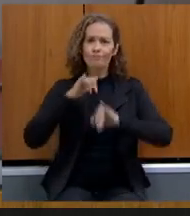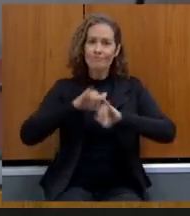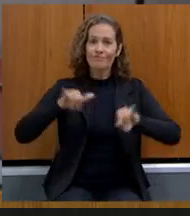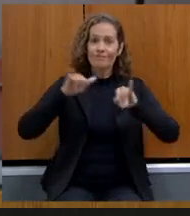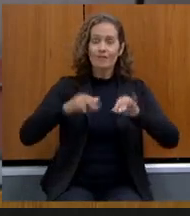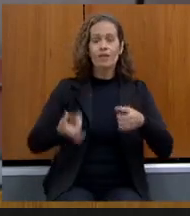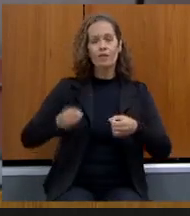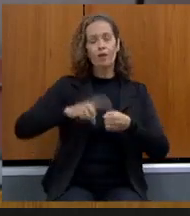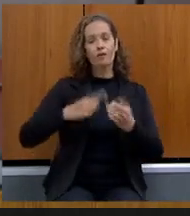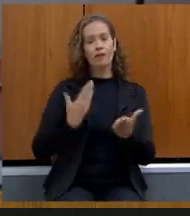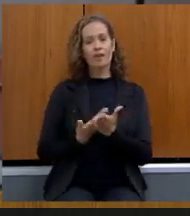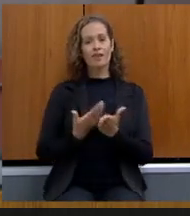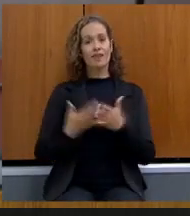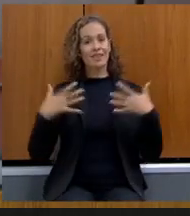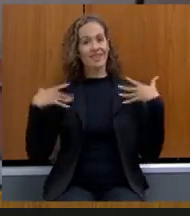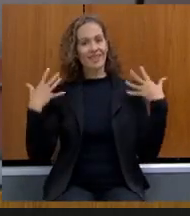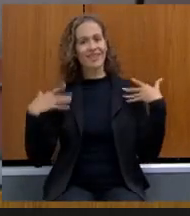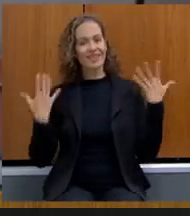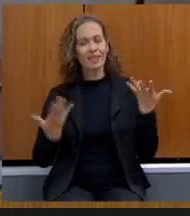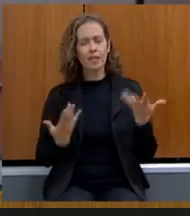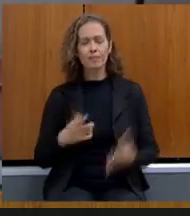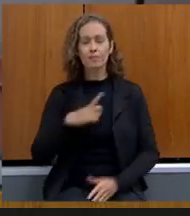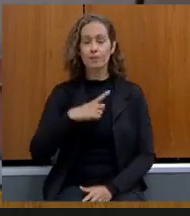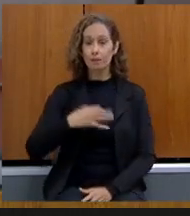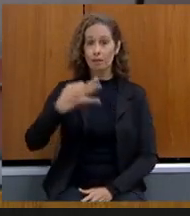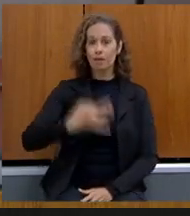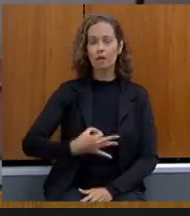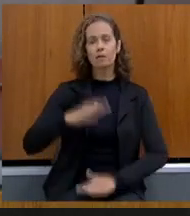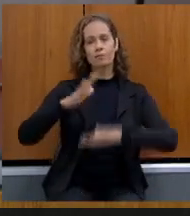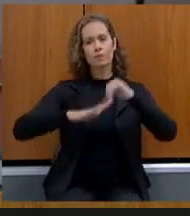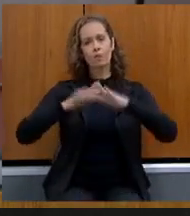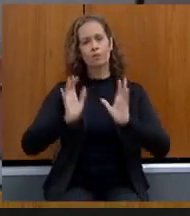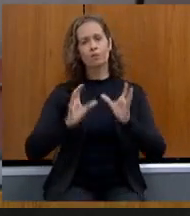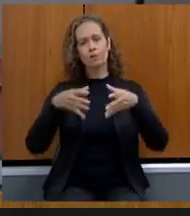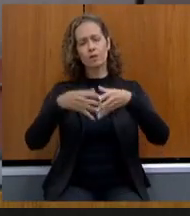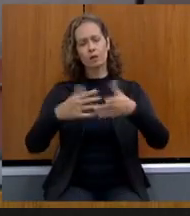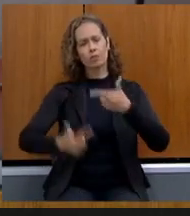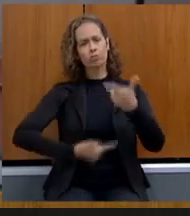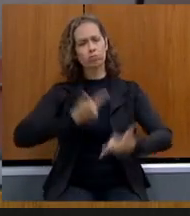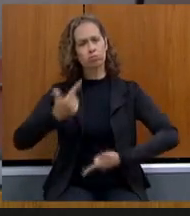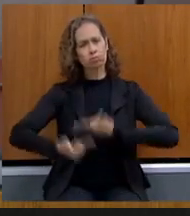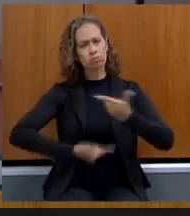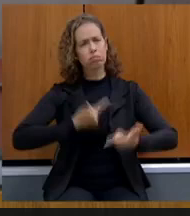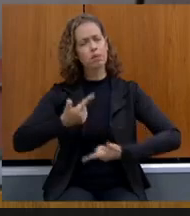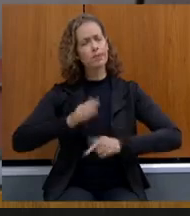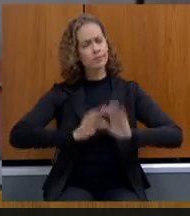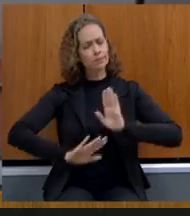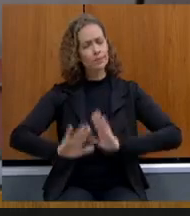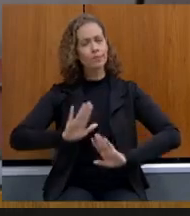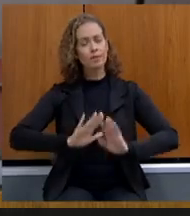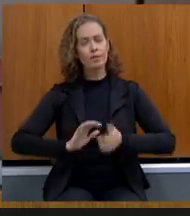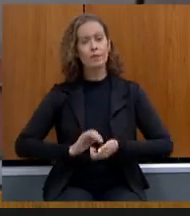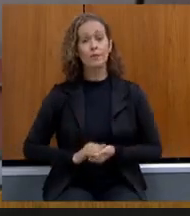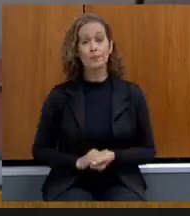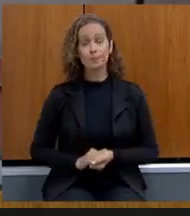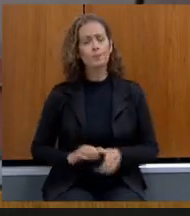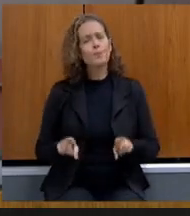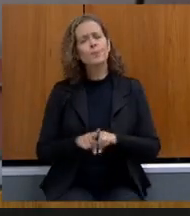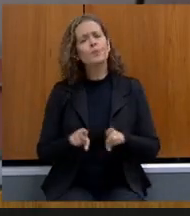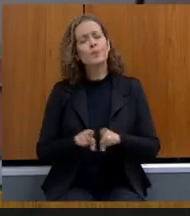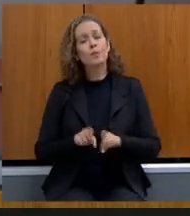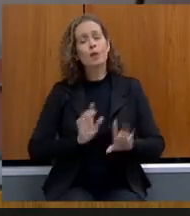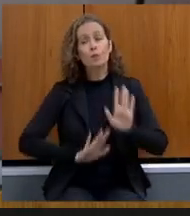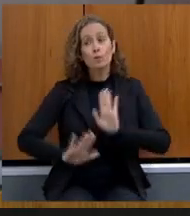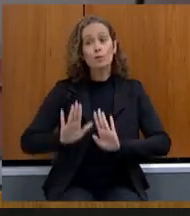a retomada né porque tenho certeza de que os nossos profissionais estão trabalhando no processo muito cuidadoso tivemos muito